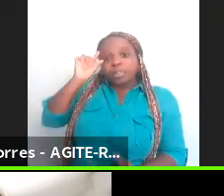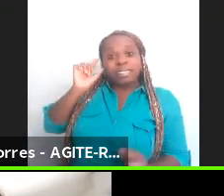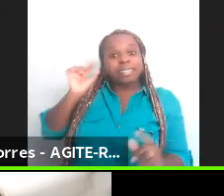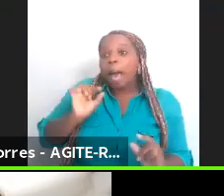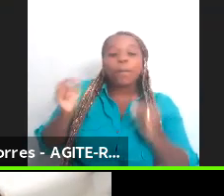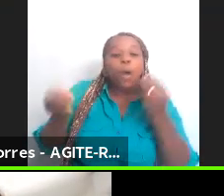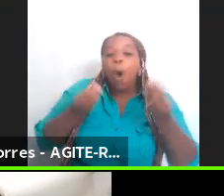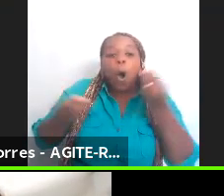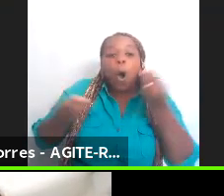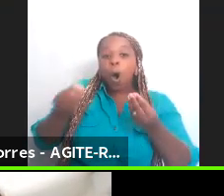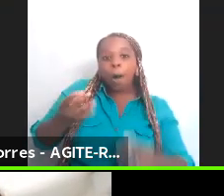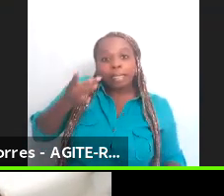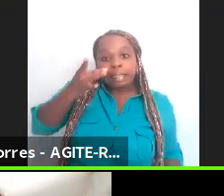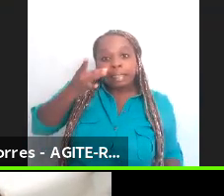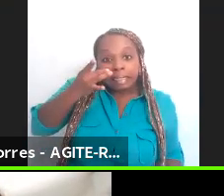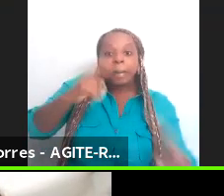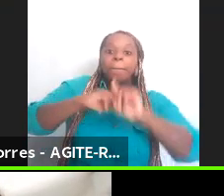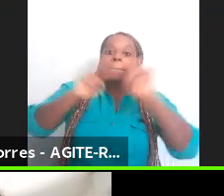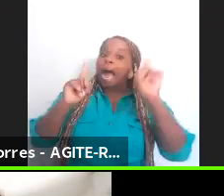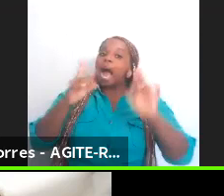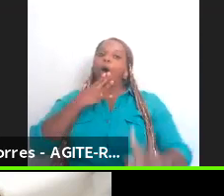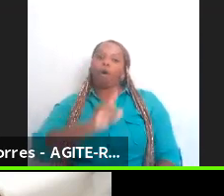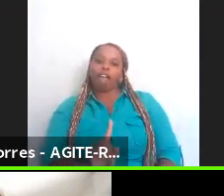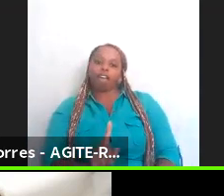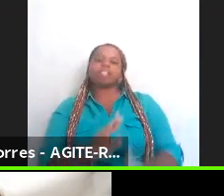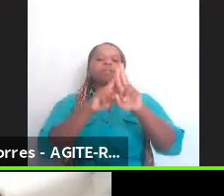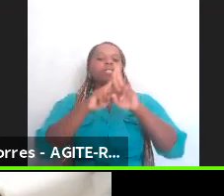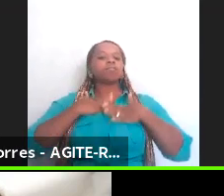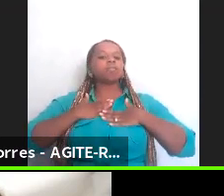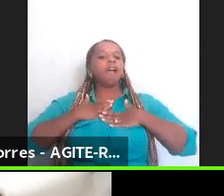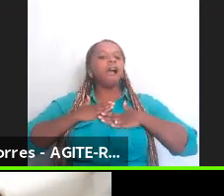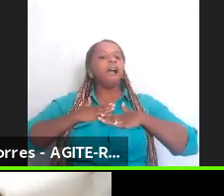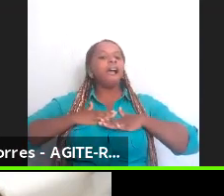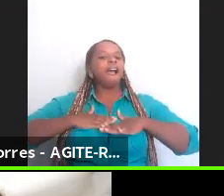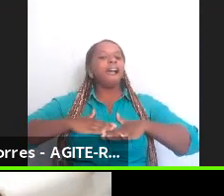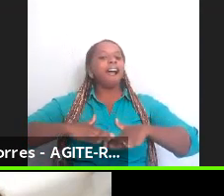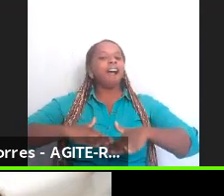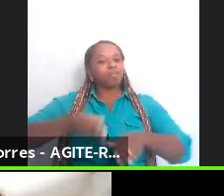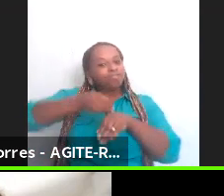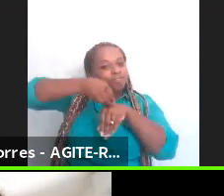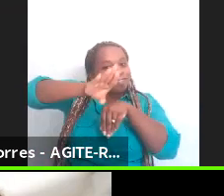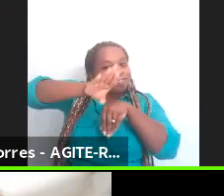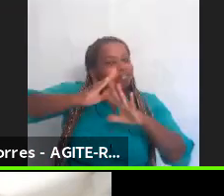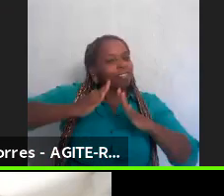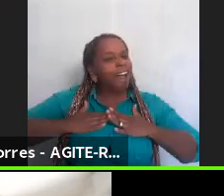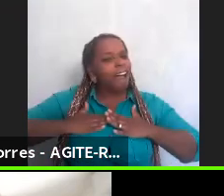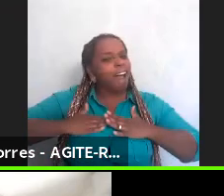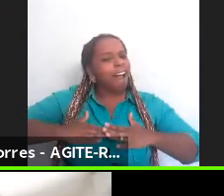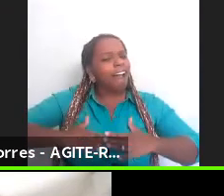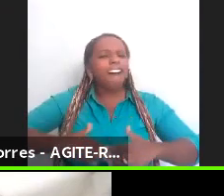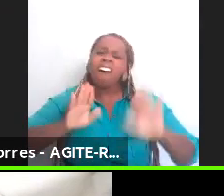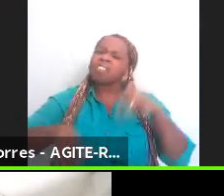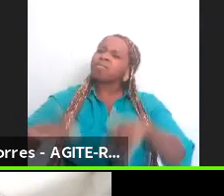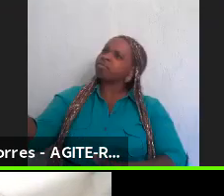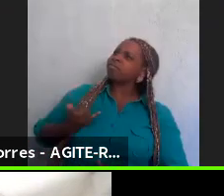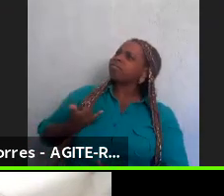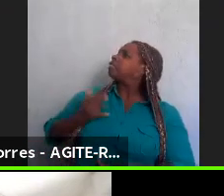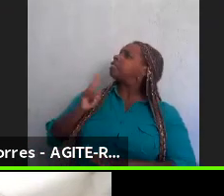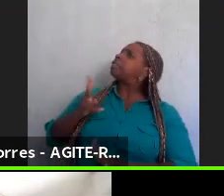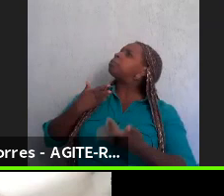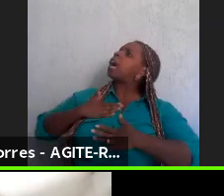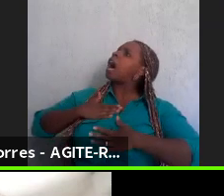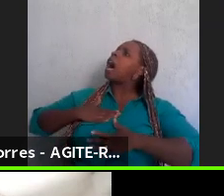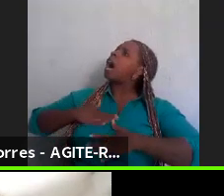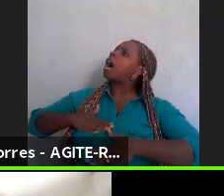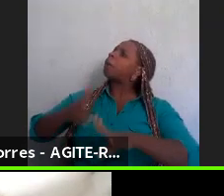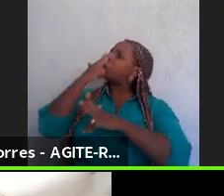como sequer conhece. Então, é manter a calma. Isso é uma coisa que meus clientes costumam dizer. Nossa, é impressionante como é que você sempre está tranquila.